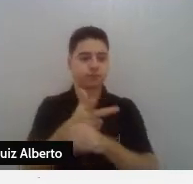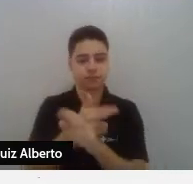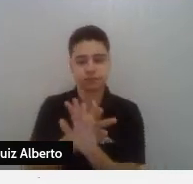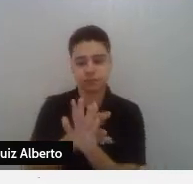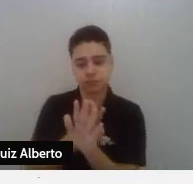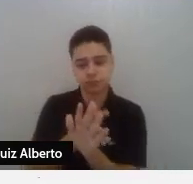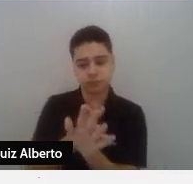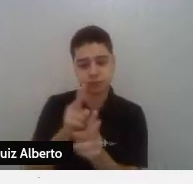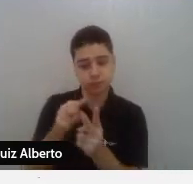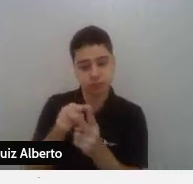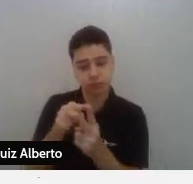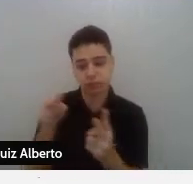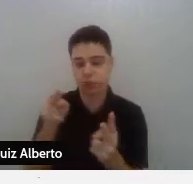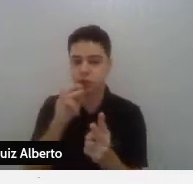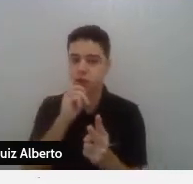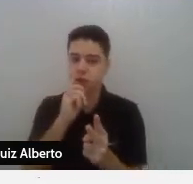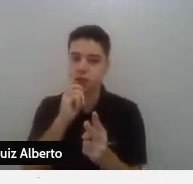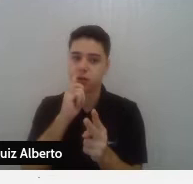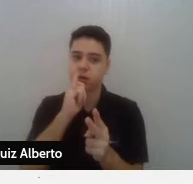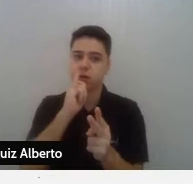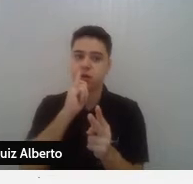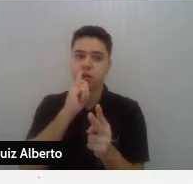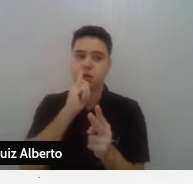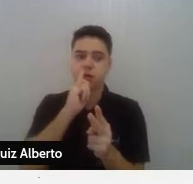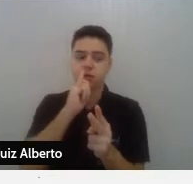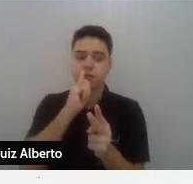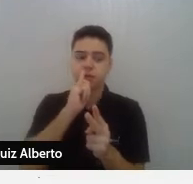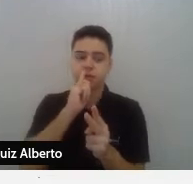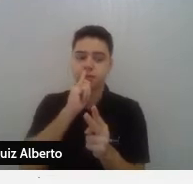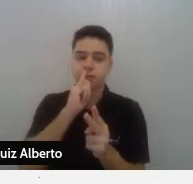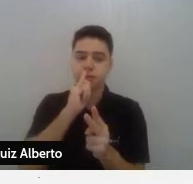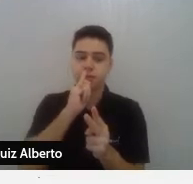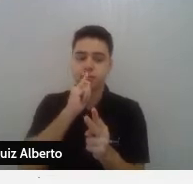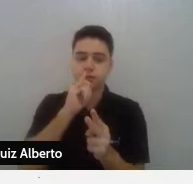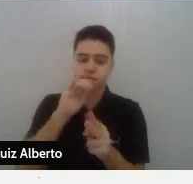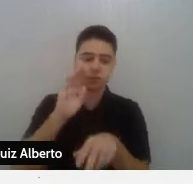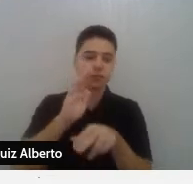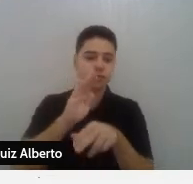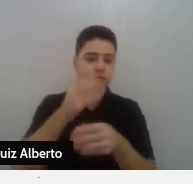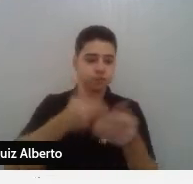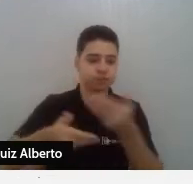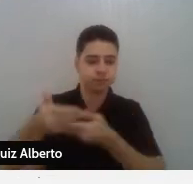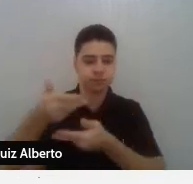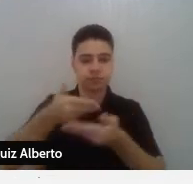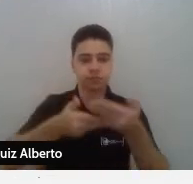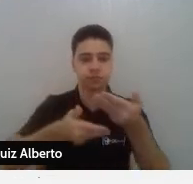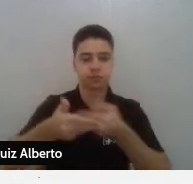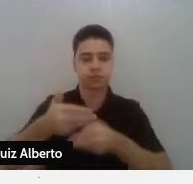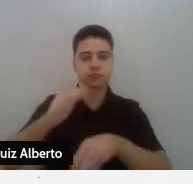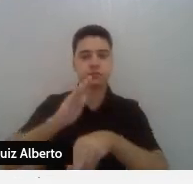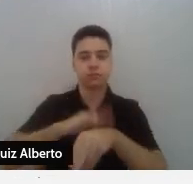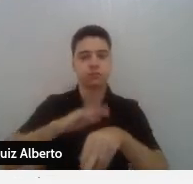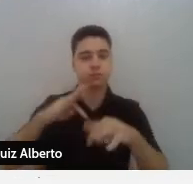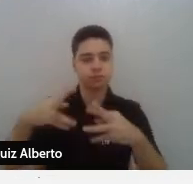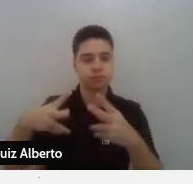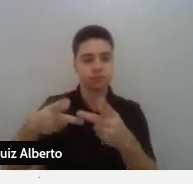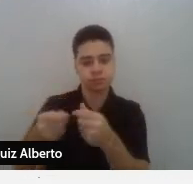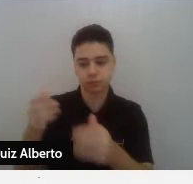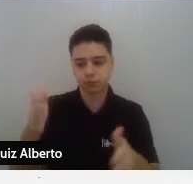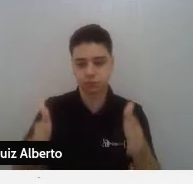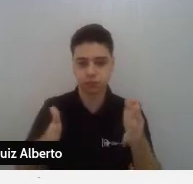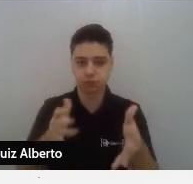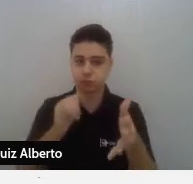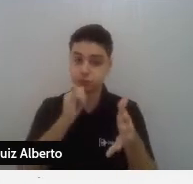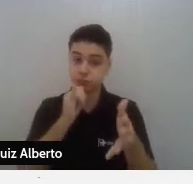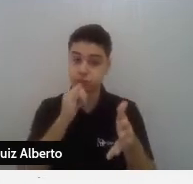digitais, elas são mais difundidas nesse período, né, que a